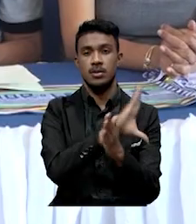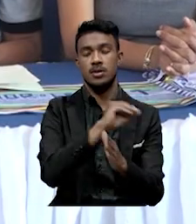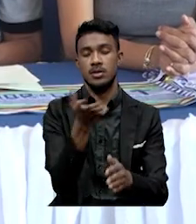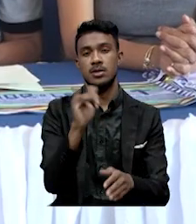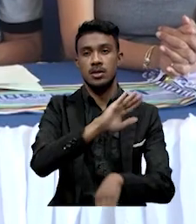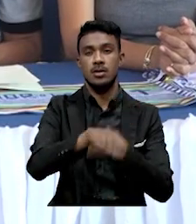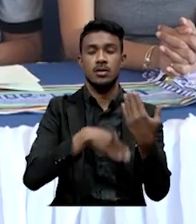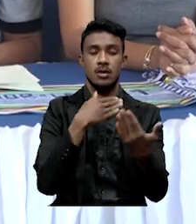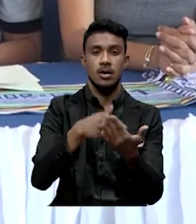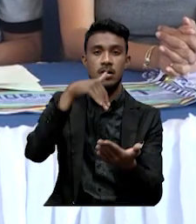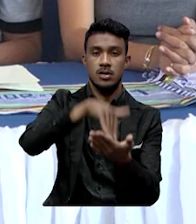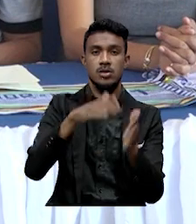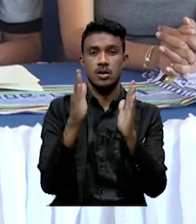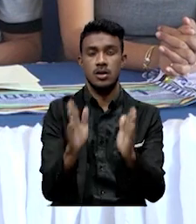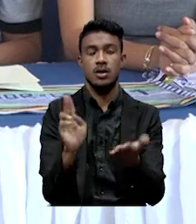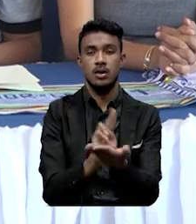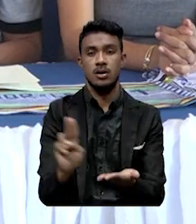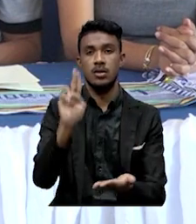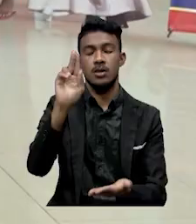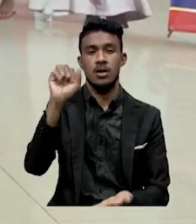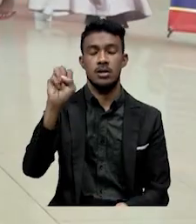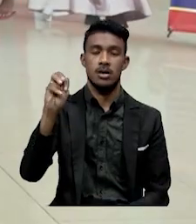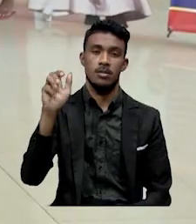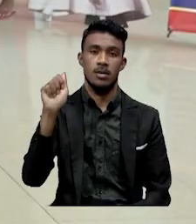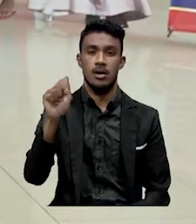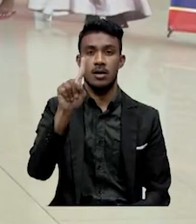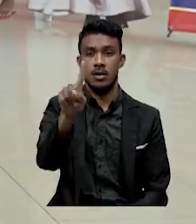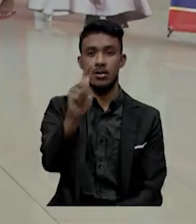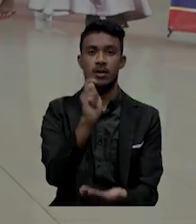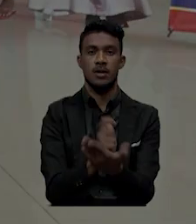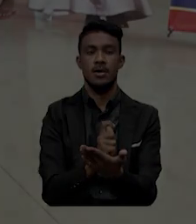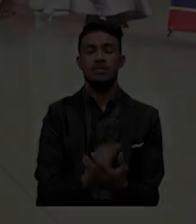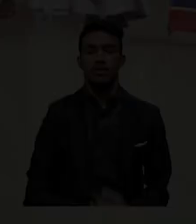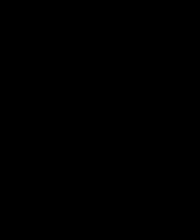Estudante Ensino Secundário no Ensino Superior Sira, Kuajar Hyun Ida, Aderito Simenes, GMN.